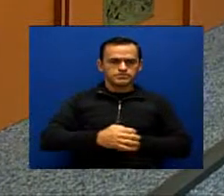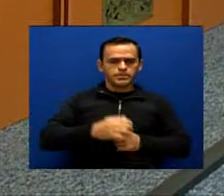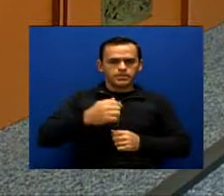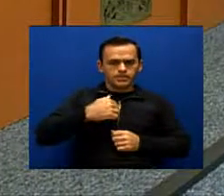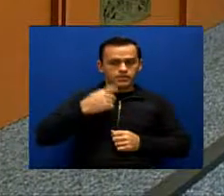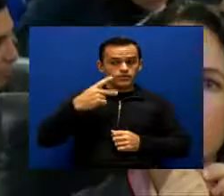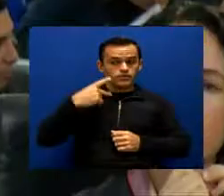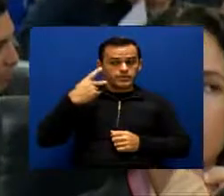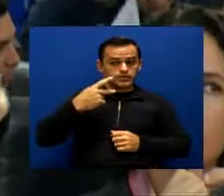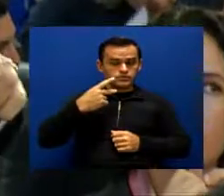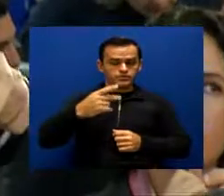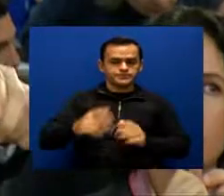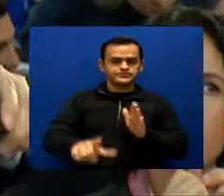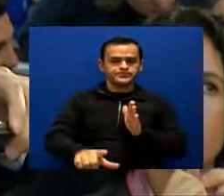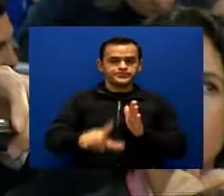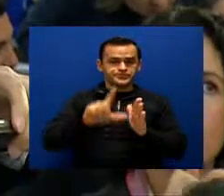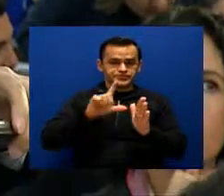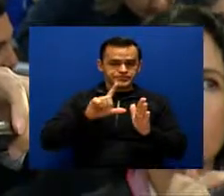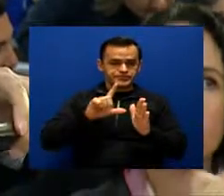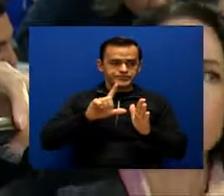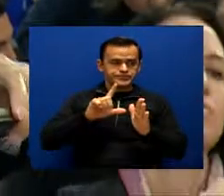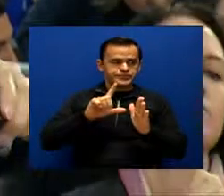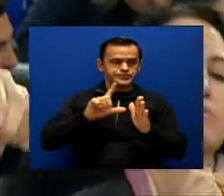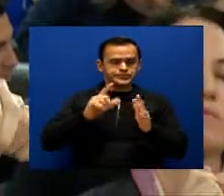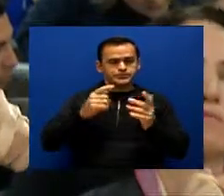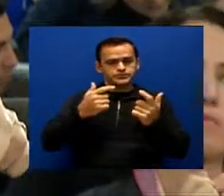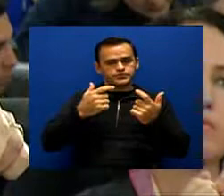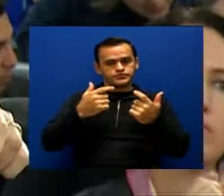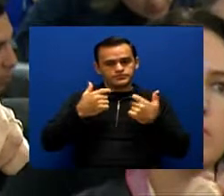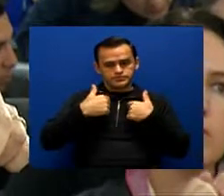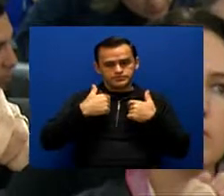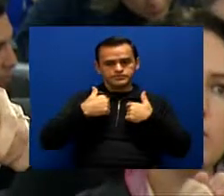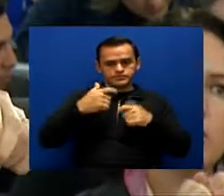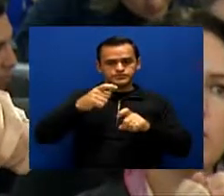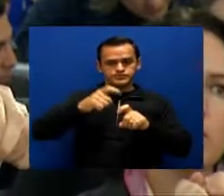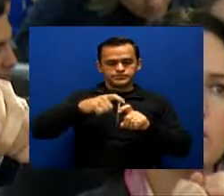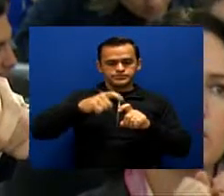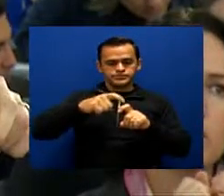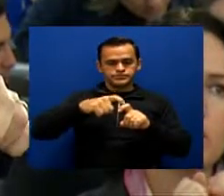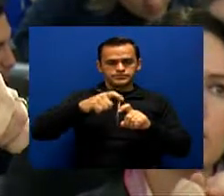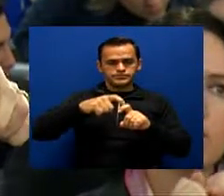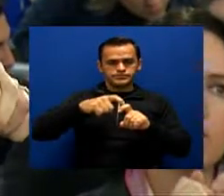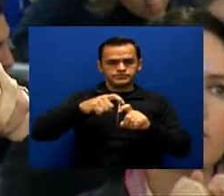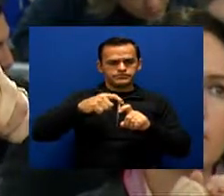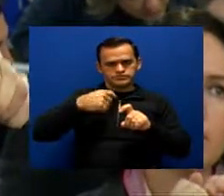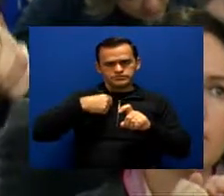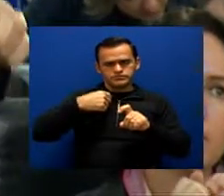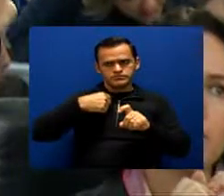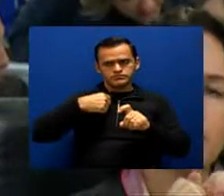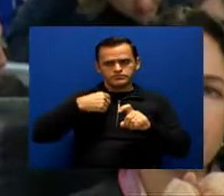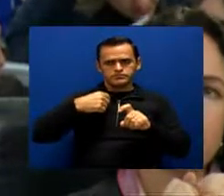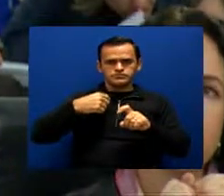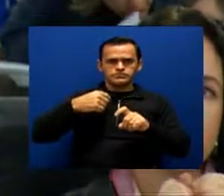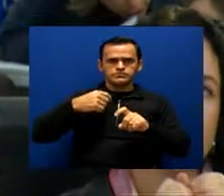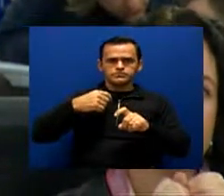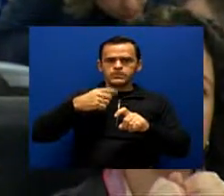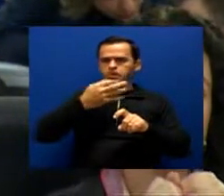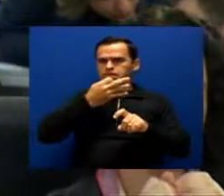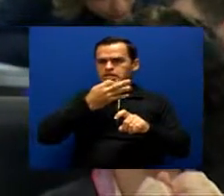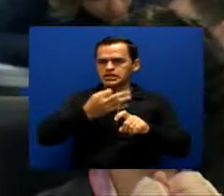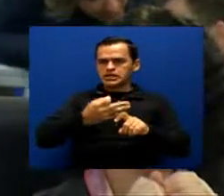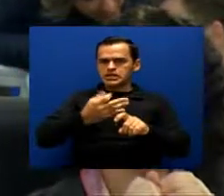vereador, eu sou médico. E, como tal, escutei alguns